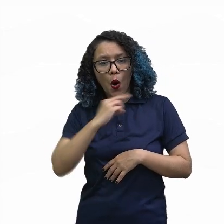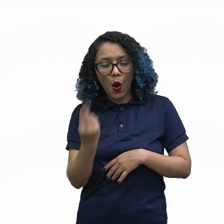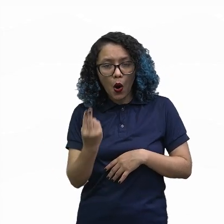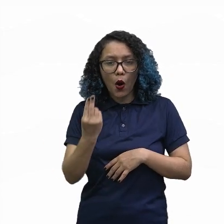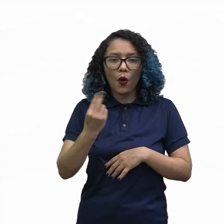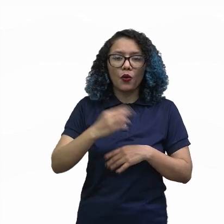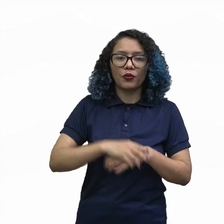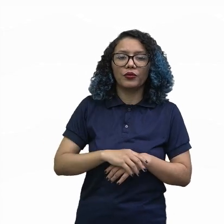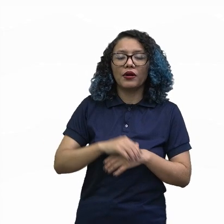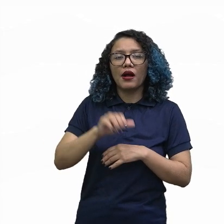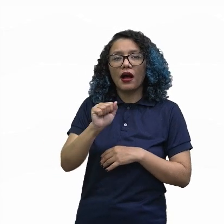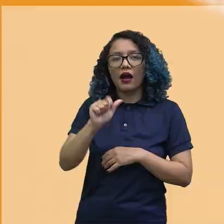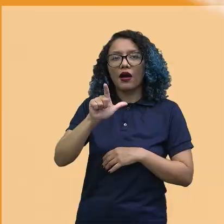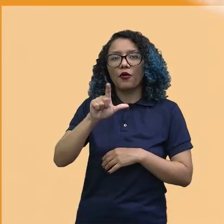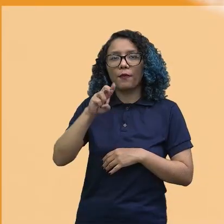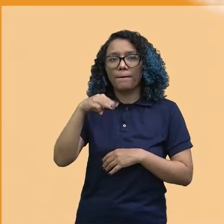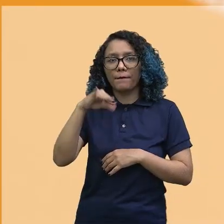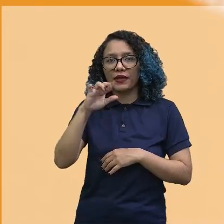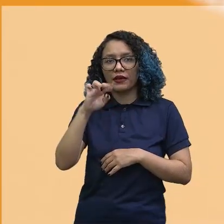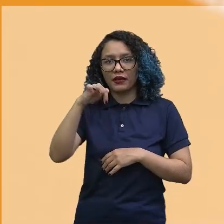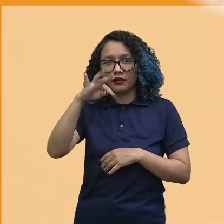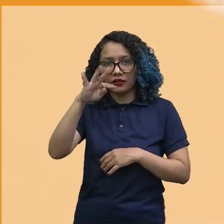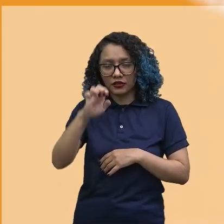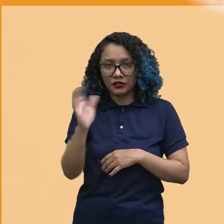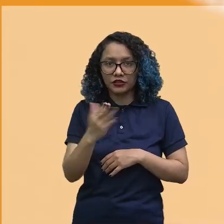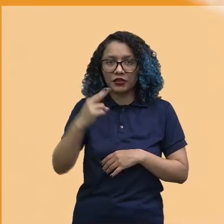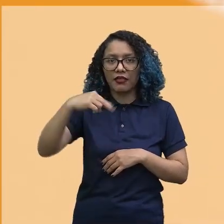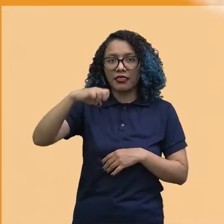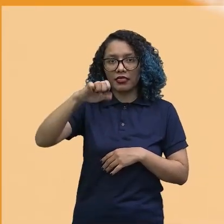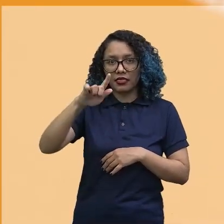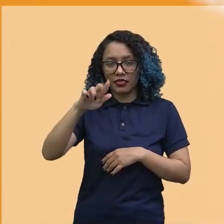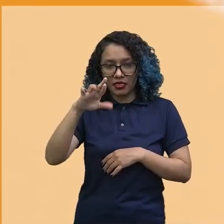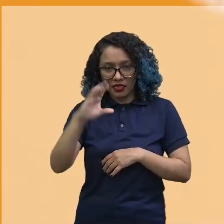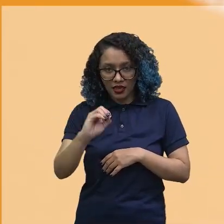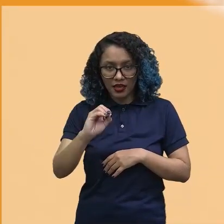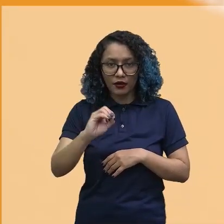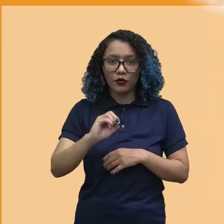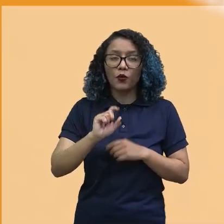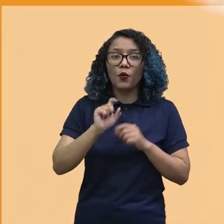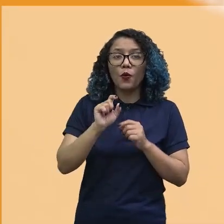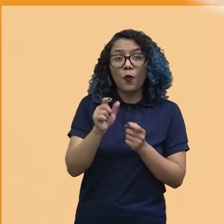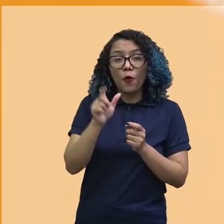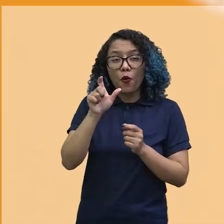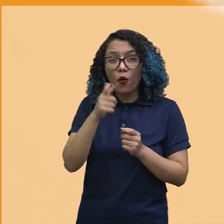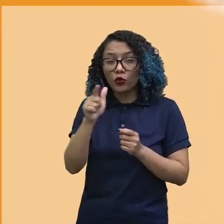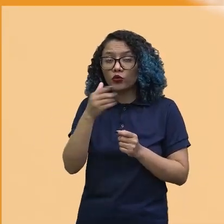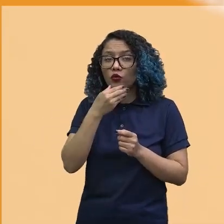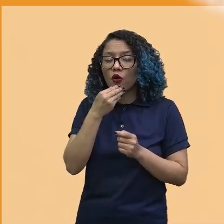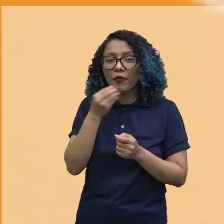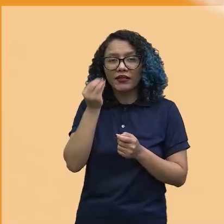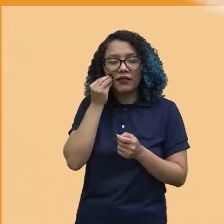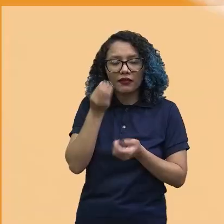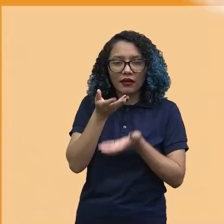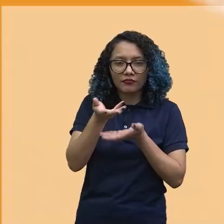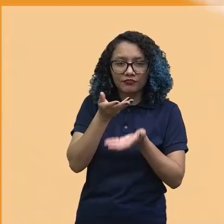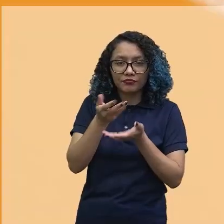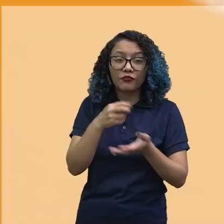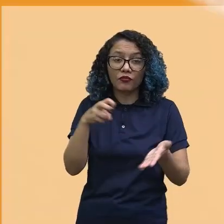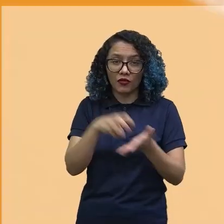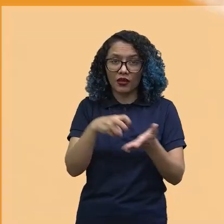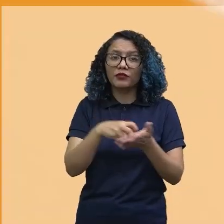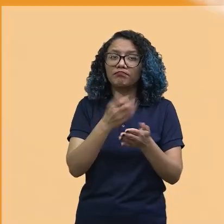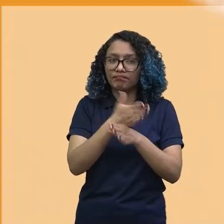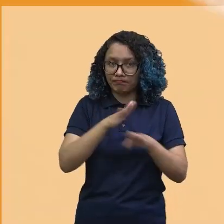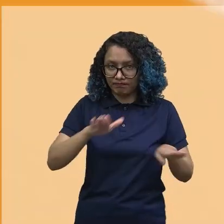ele vai tentar ali ser um conciliador, né, um mediador. Os castigos físicos, eles foram abolidos como